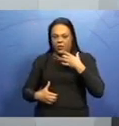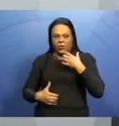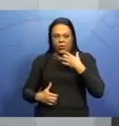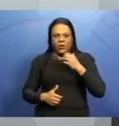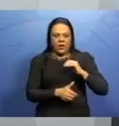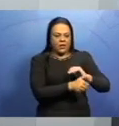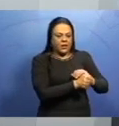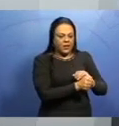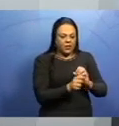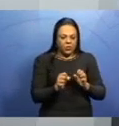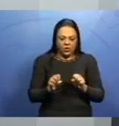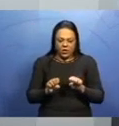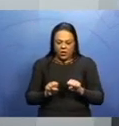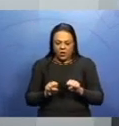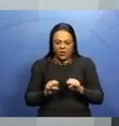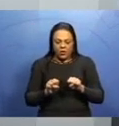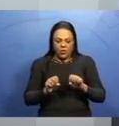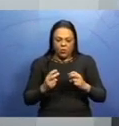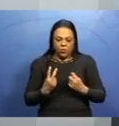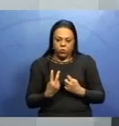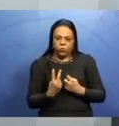Vamos pensar um pouquinho.